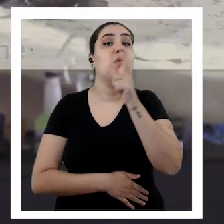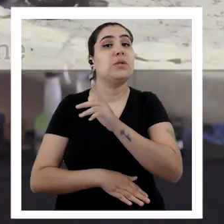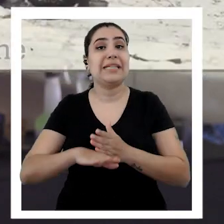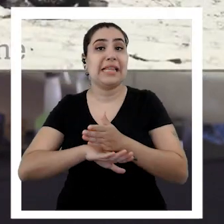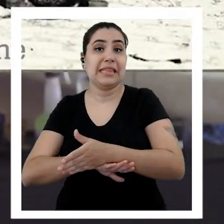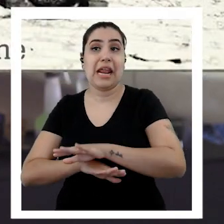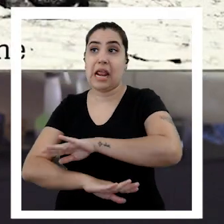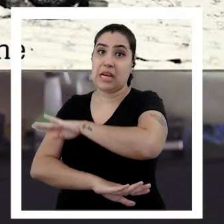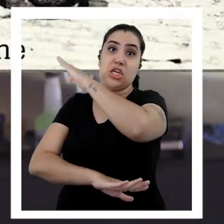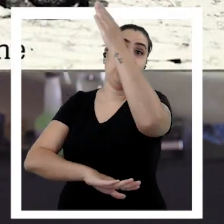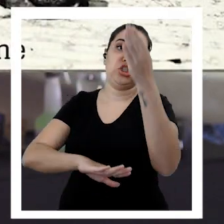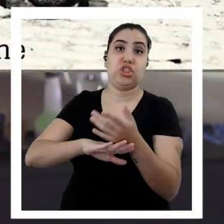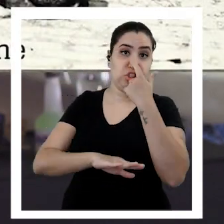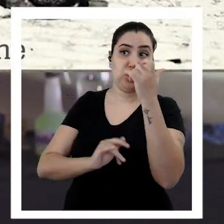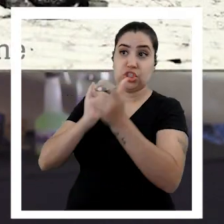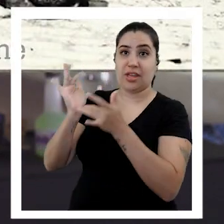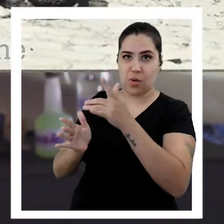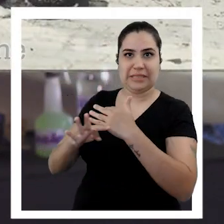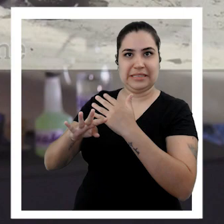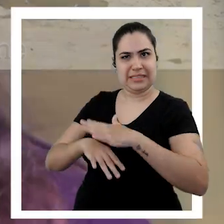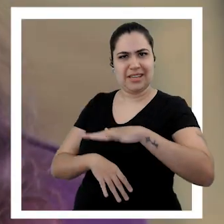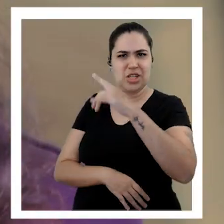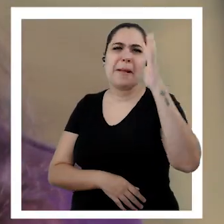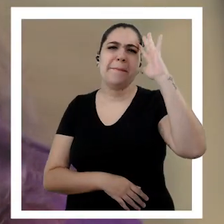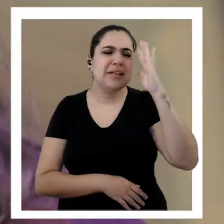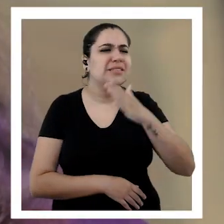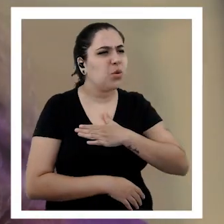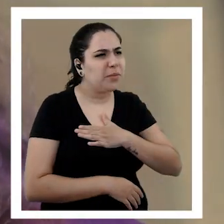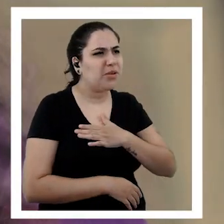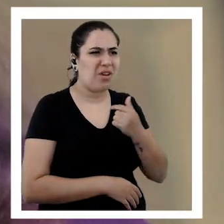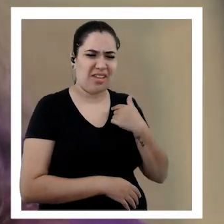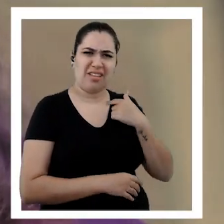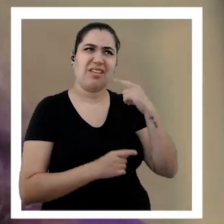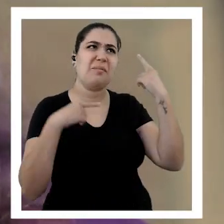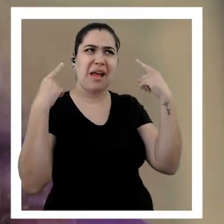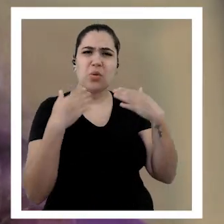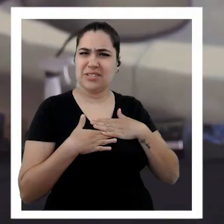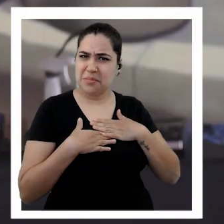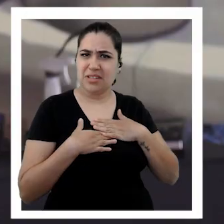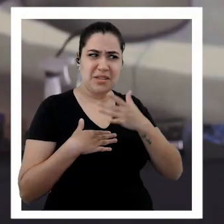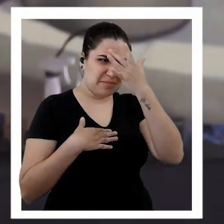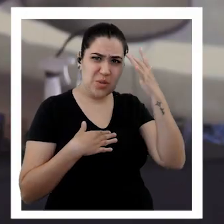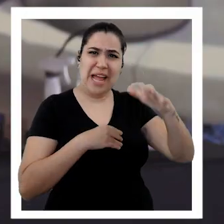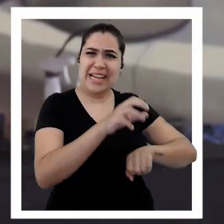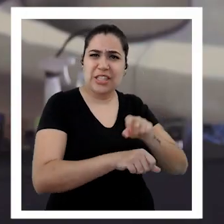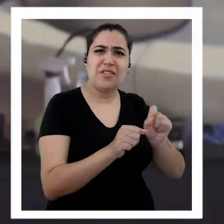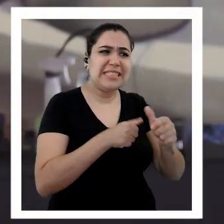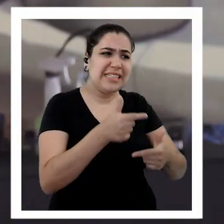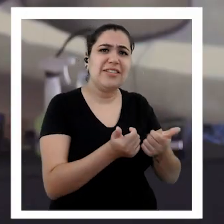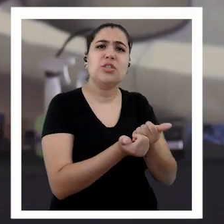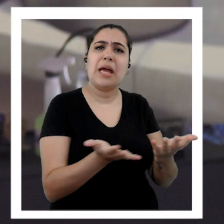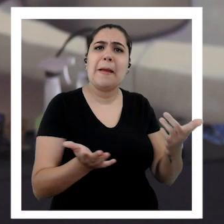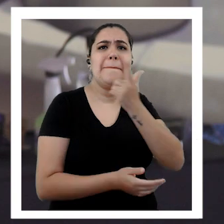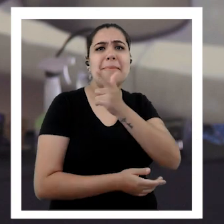taxa para conseguir entrar nos lixões das grandes cidades. Pensa comigo, Carlão. Me diz se eu estou viajando. Os catadores